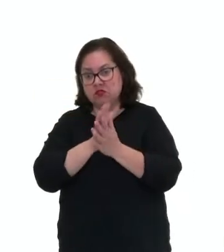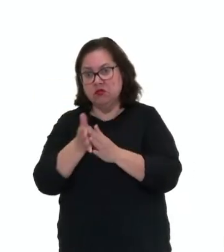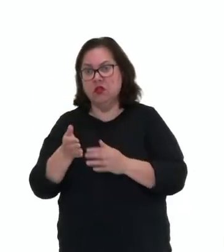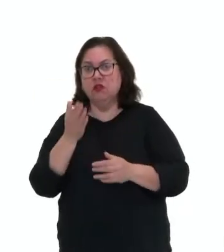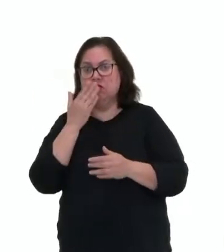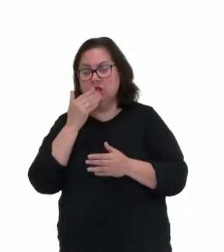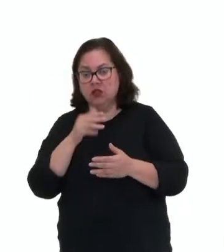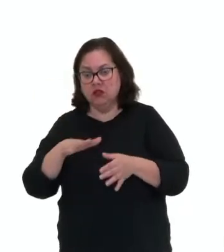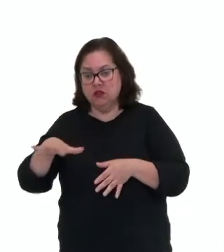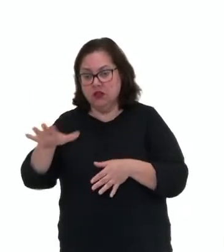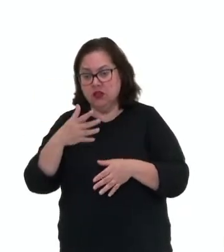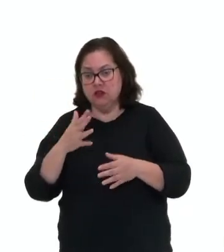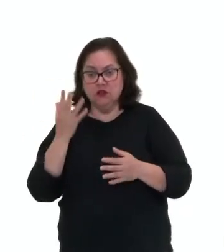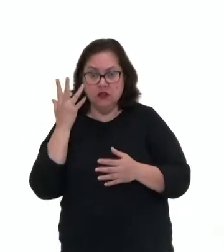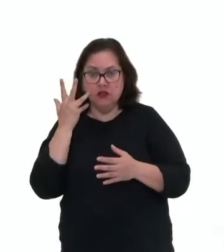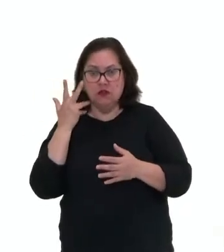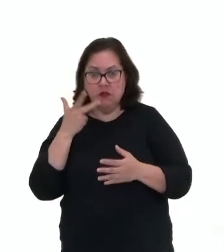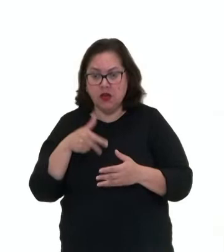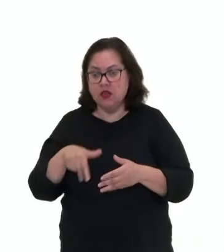alimentos daqueles